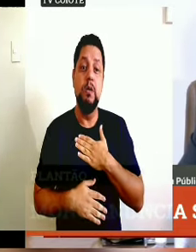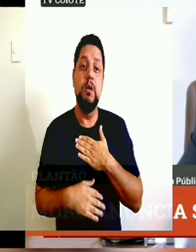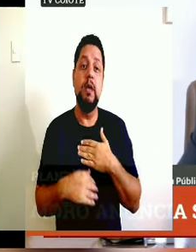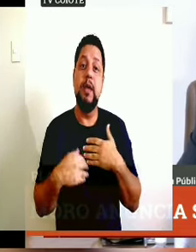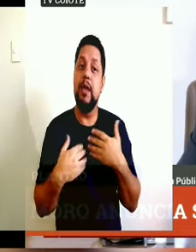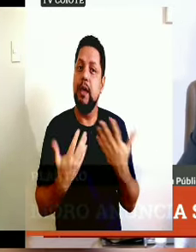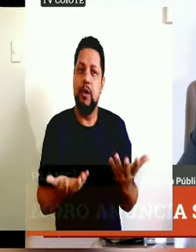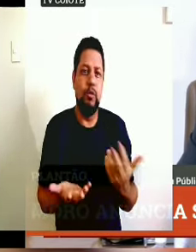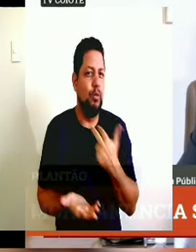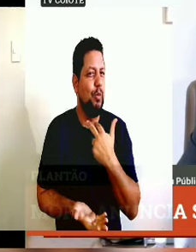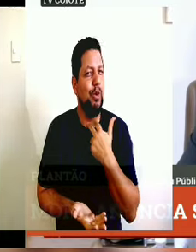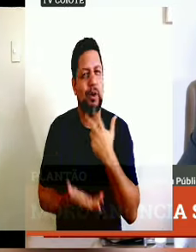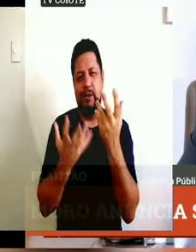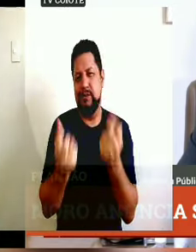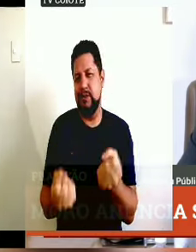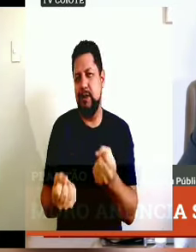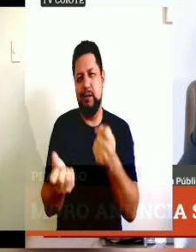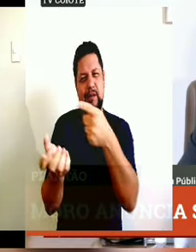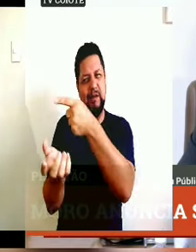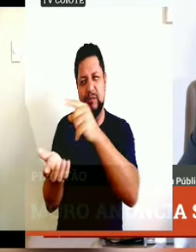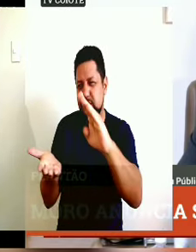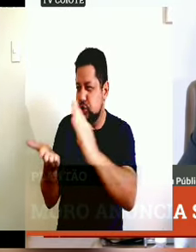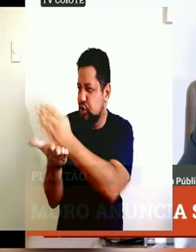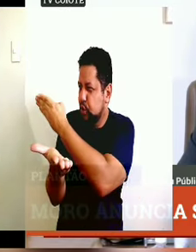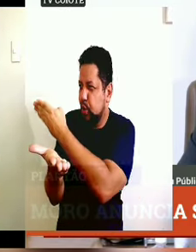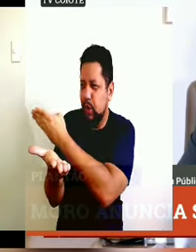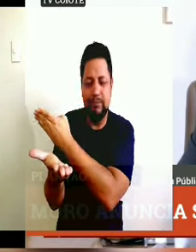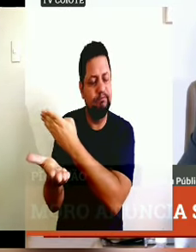eu não tinha como aceitar essa substituição.